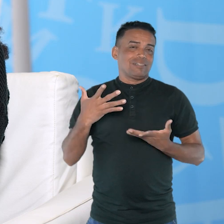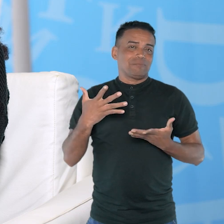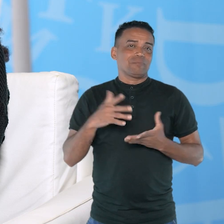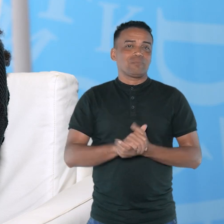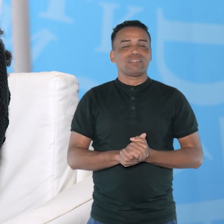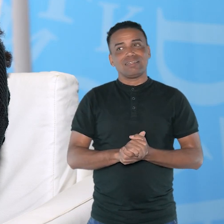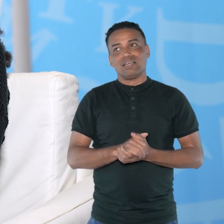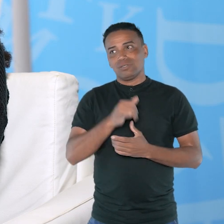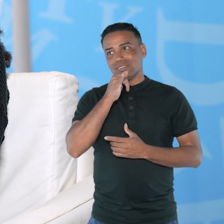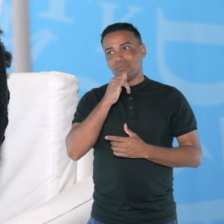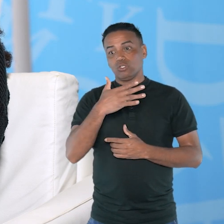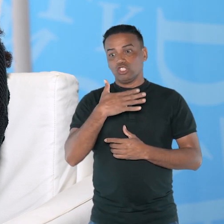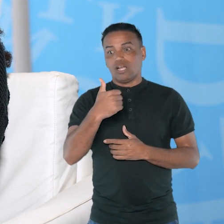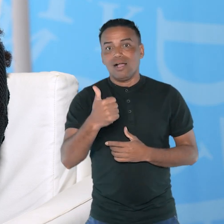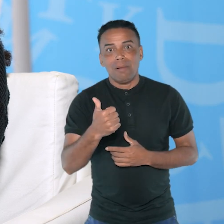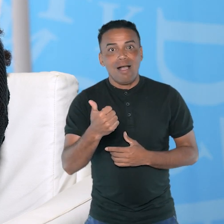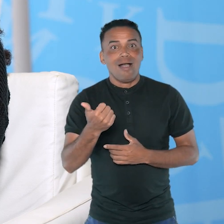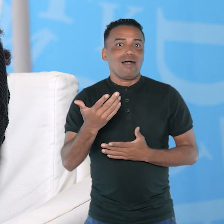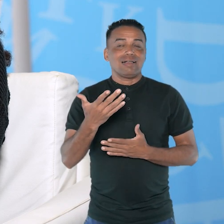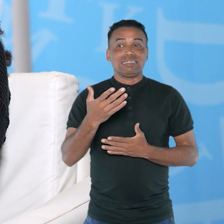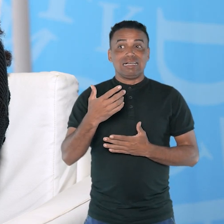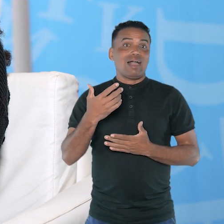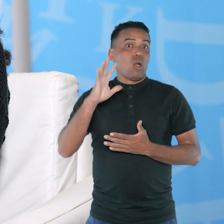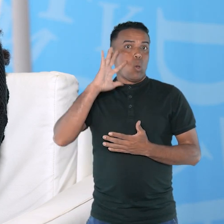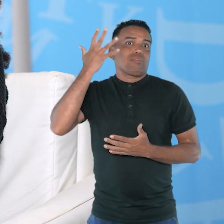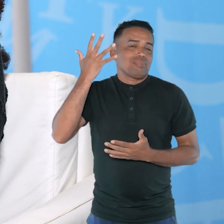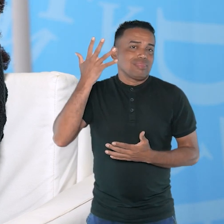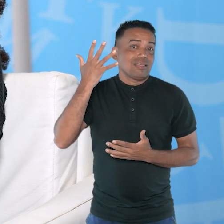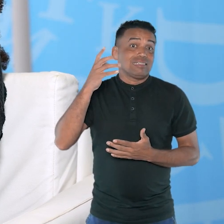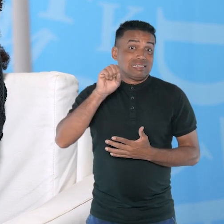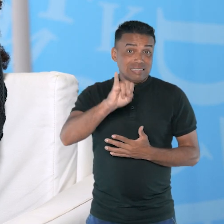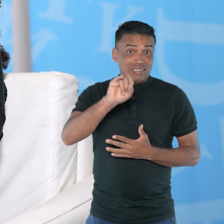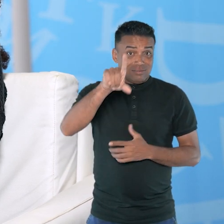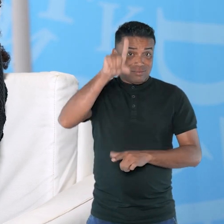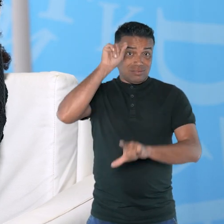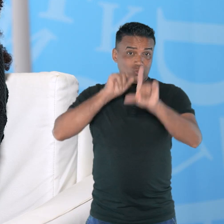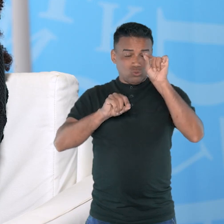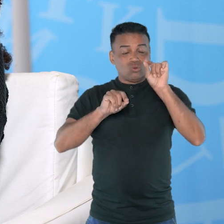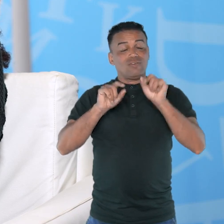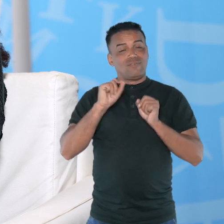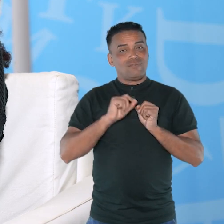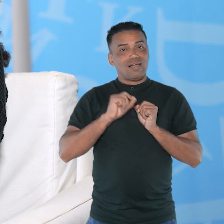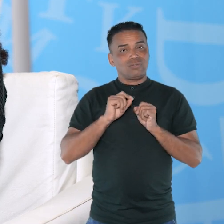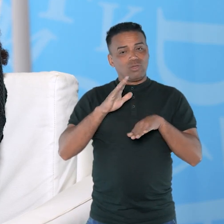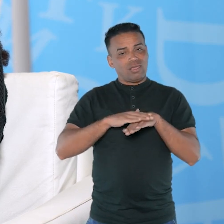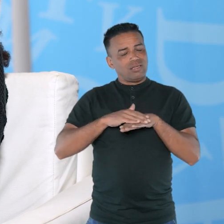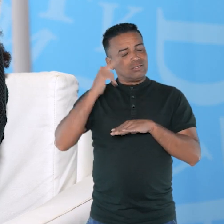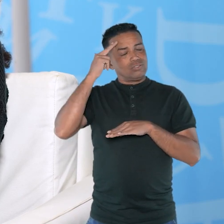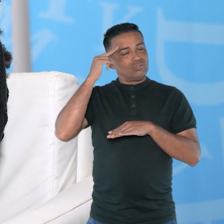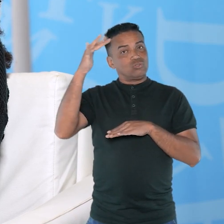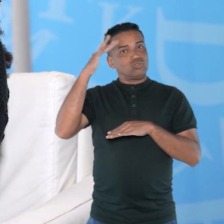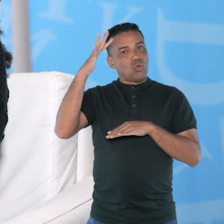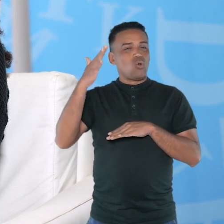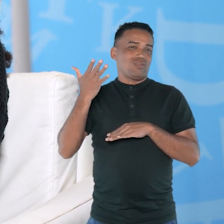a chamada vem, e aí, se você tiver que fazer essa escolha, eu espero que a gente faça o que a gente sonha desde o